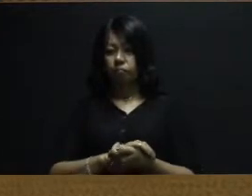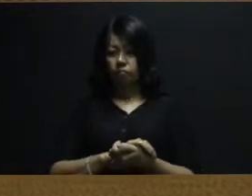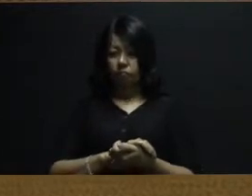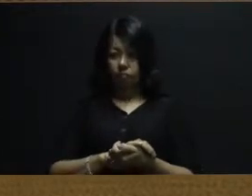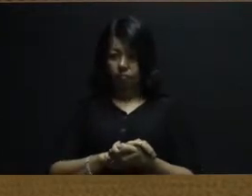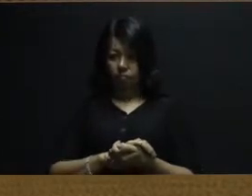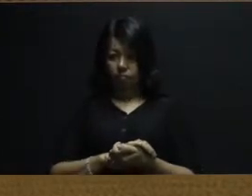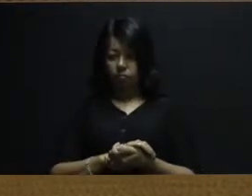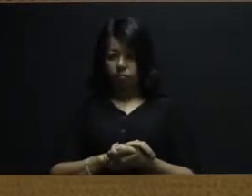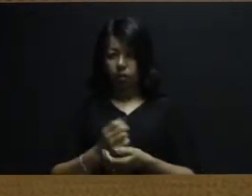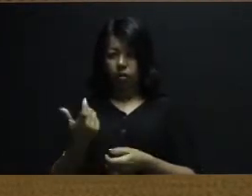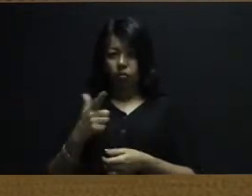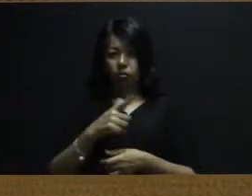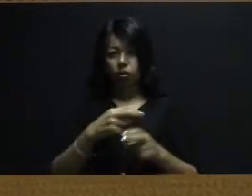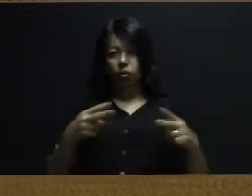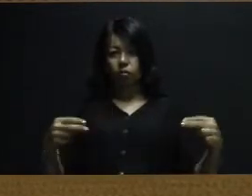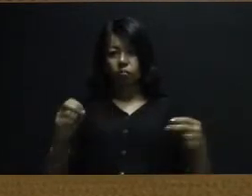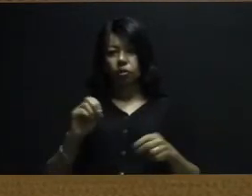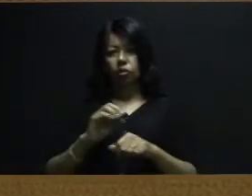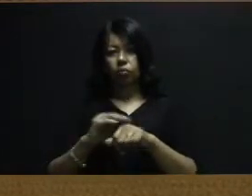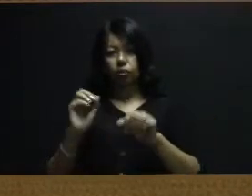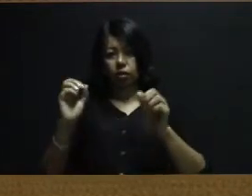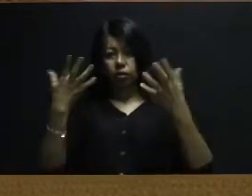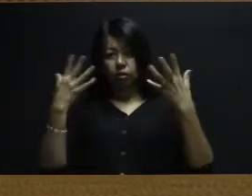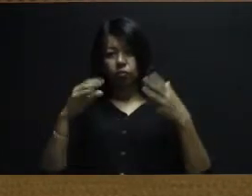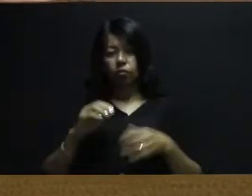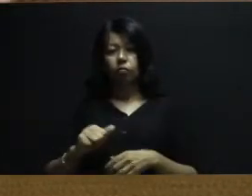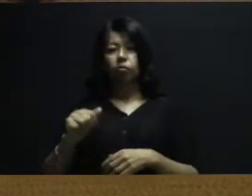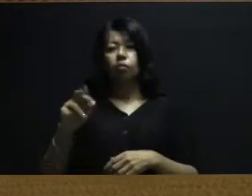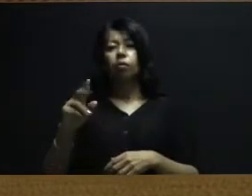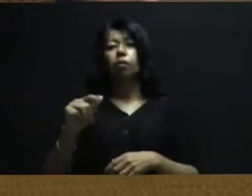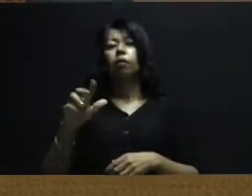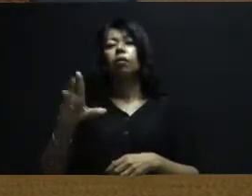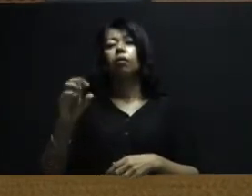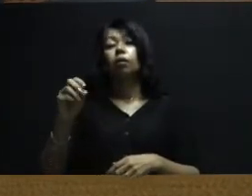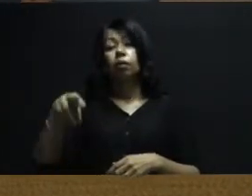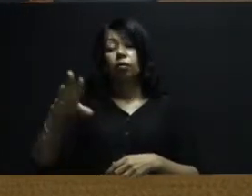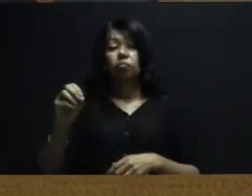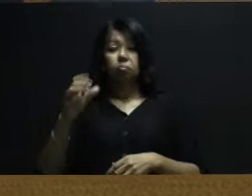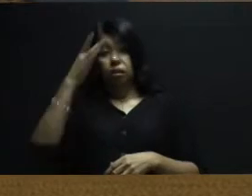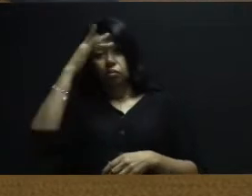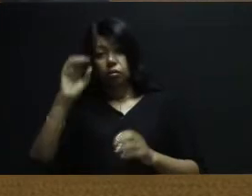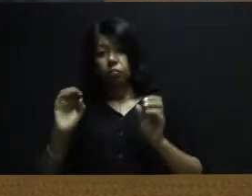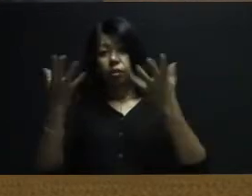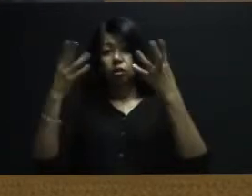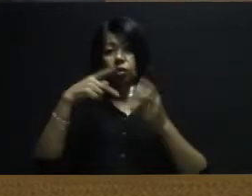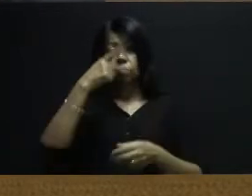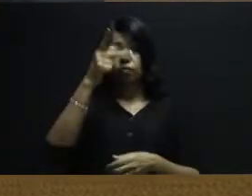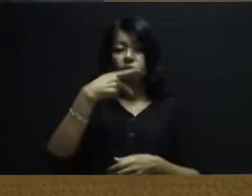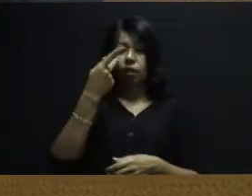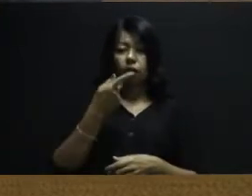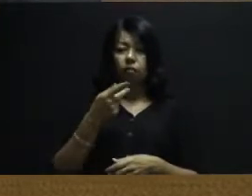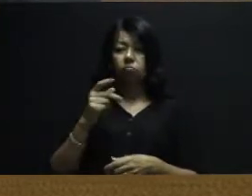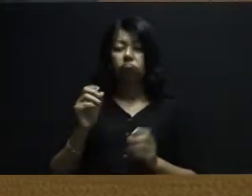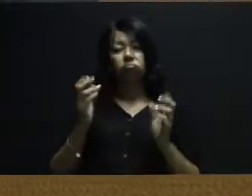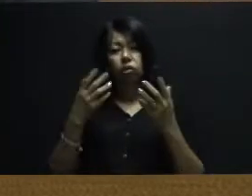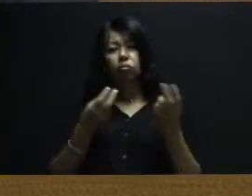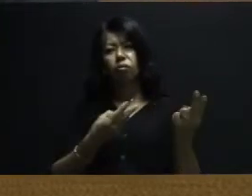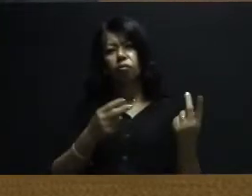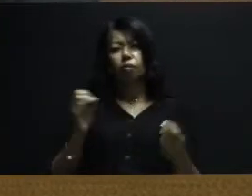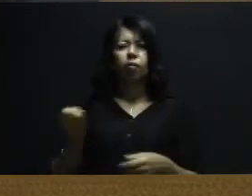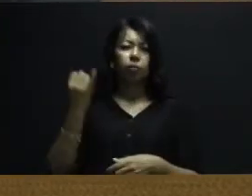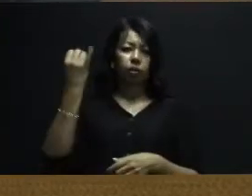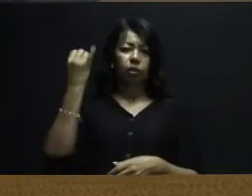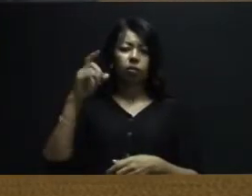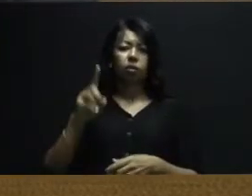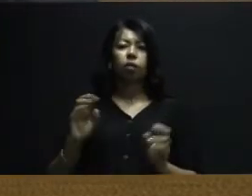Outro ponto que me chamou bastante a atenção foi quando Arlindo, Nélio e alguns dos homenageados falam da homenagem, como é importante ser